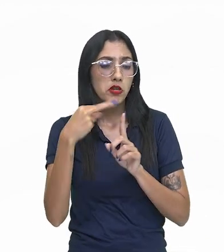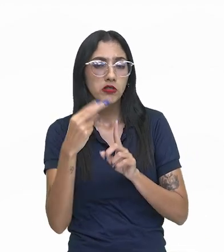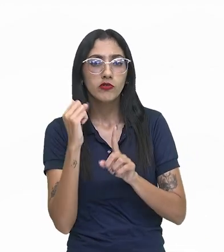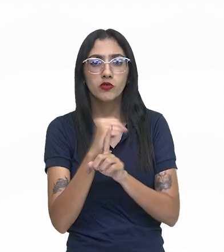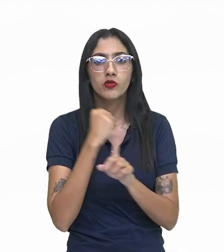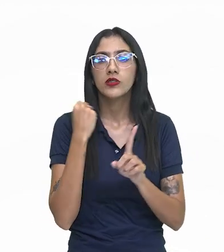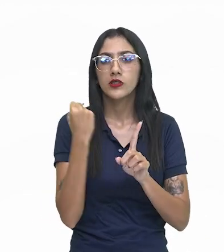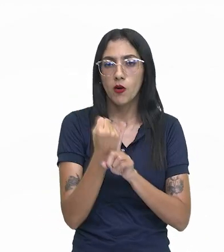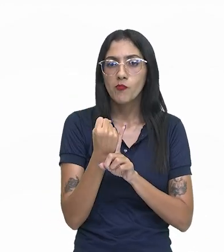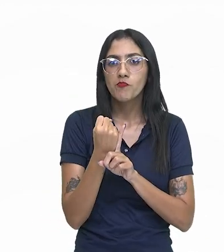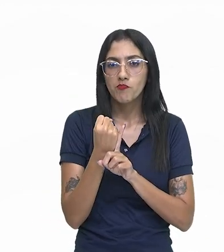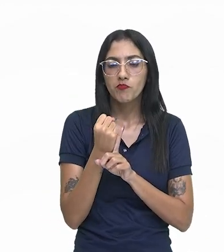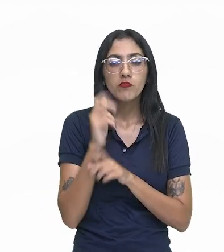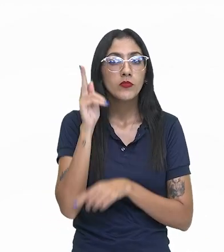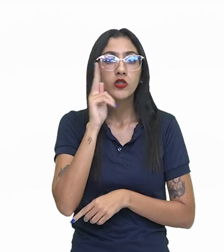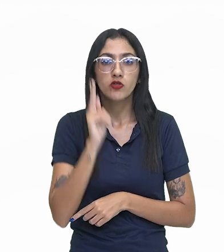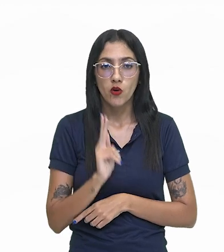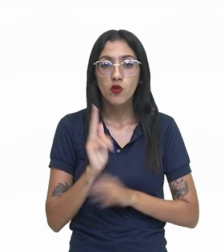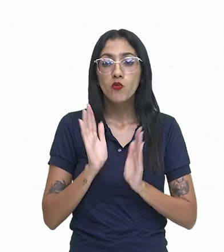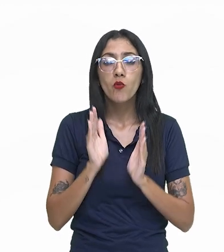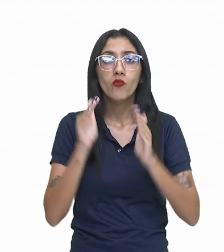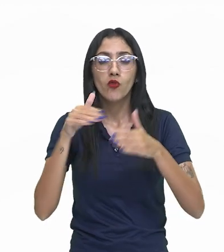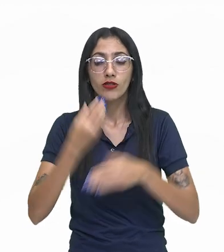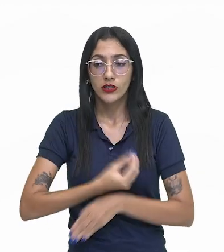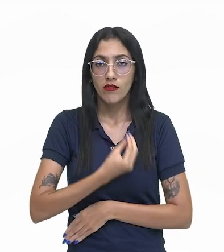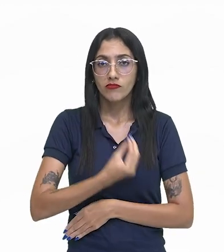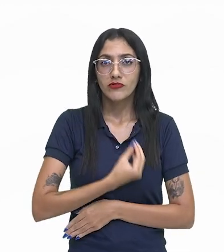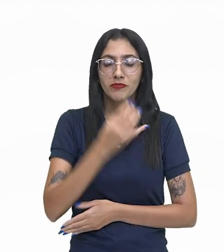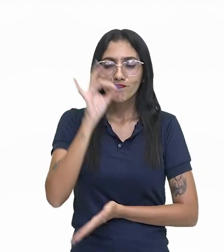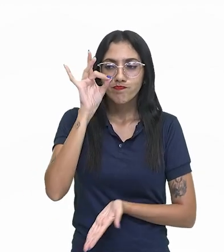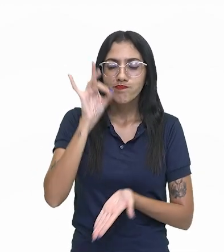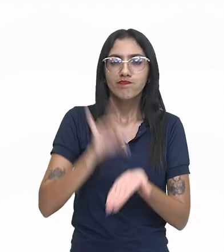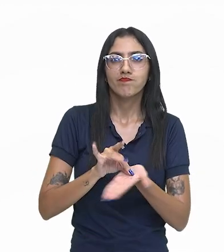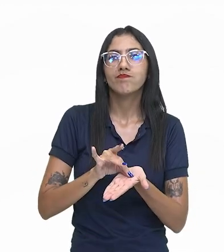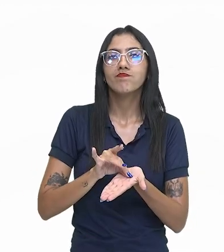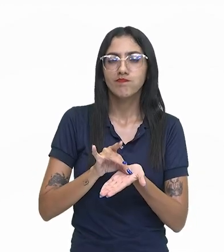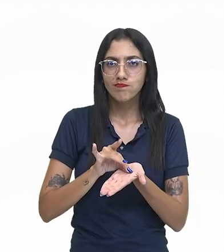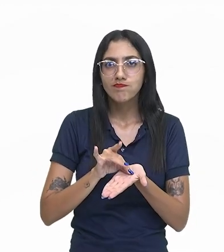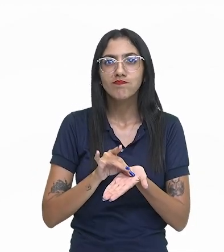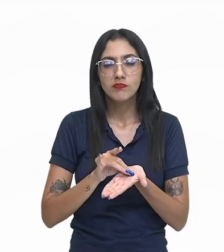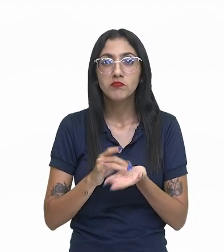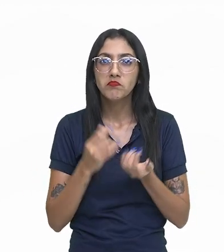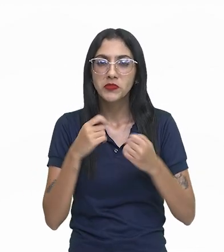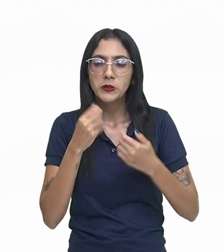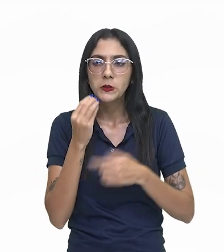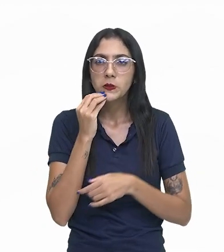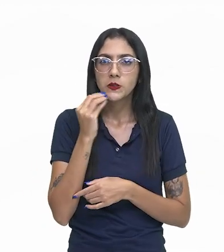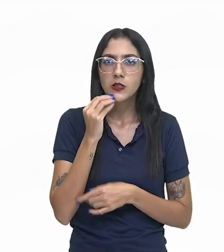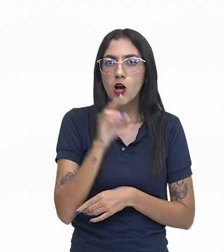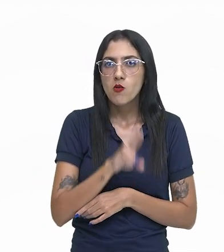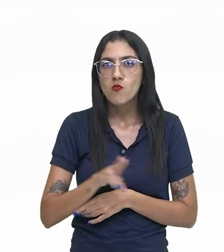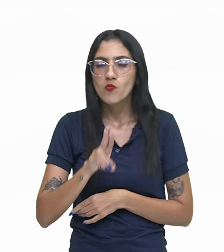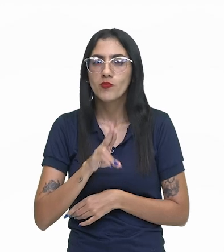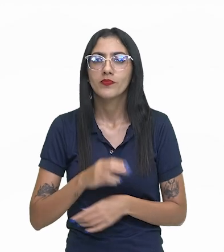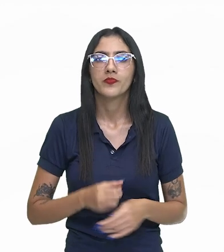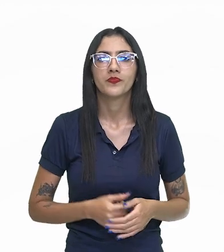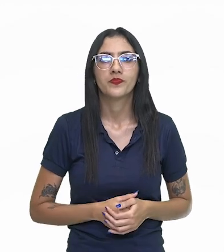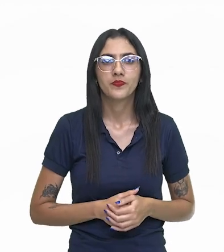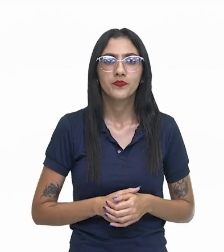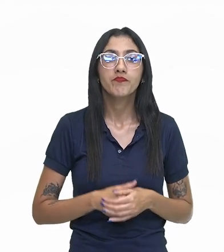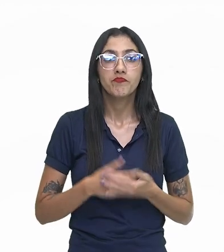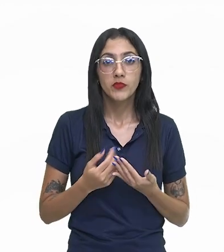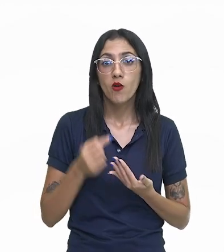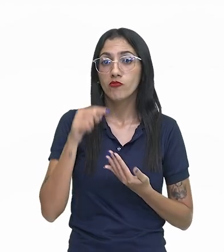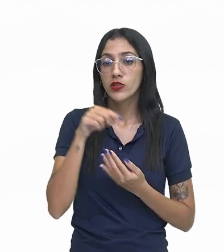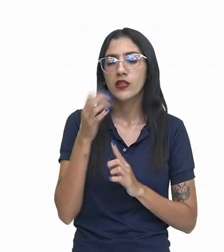com foco na realidade. O realista ele tenta trazer ao máximo a realidade. Na arte